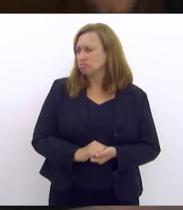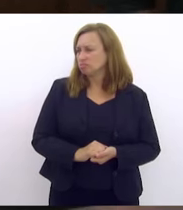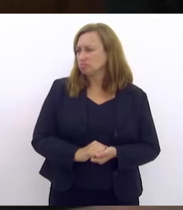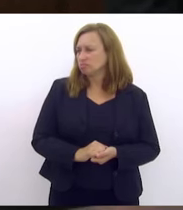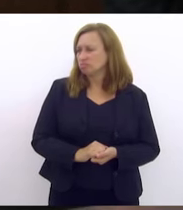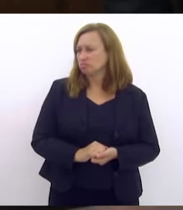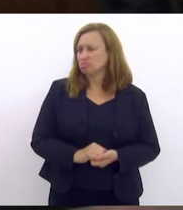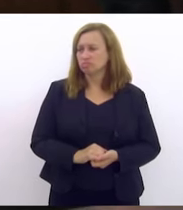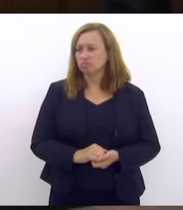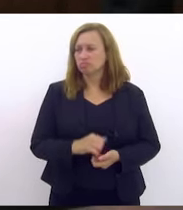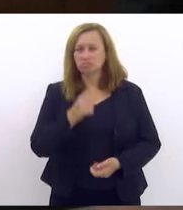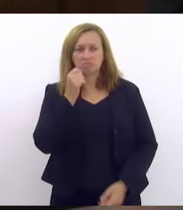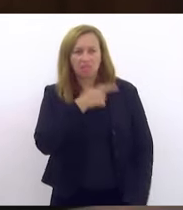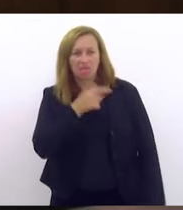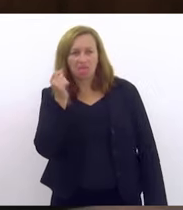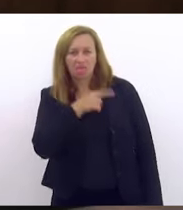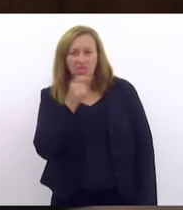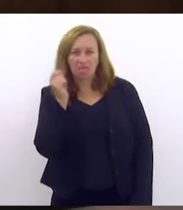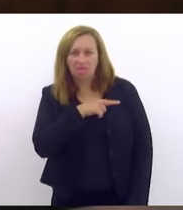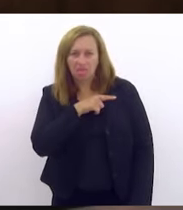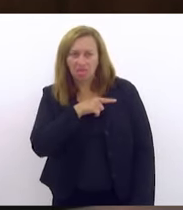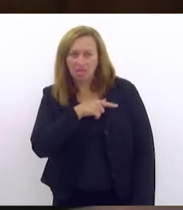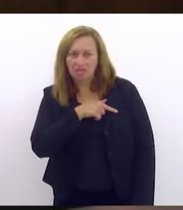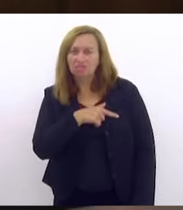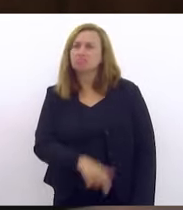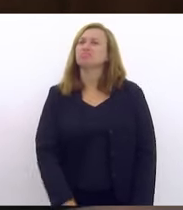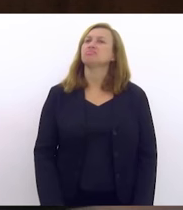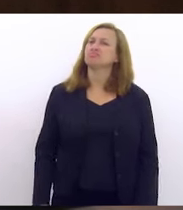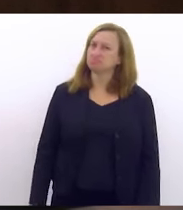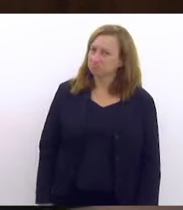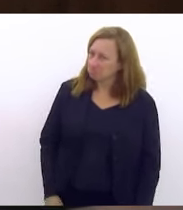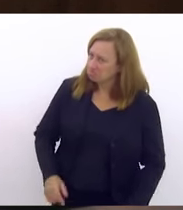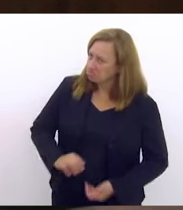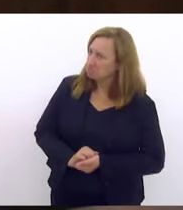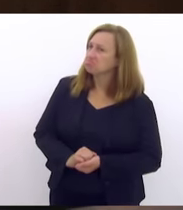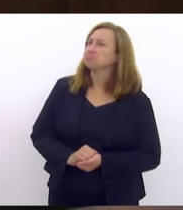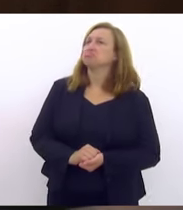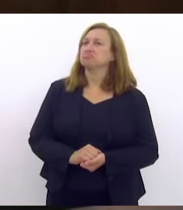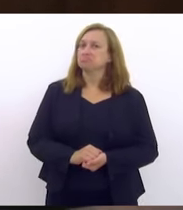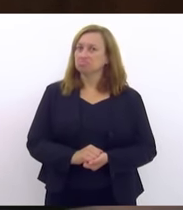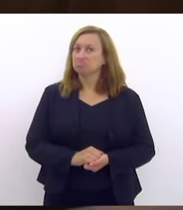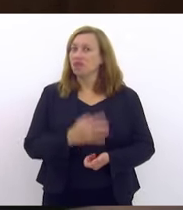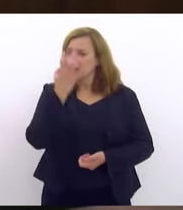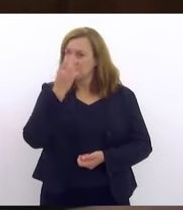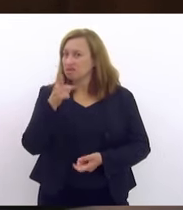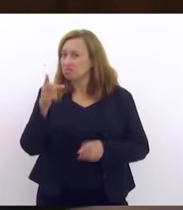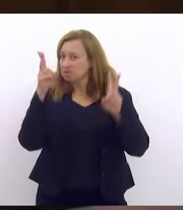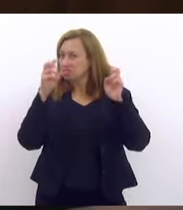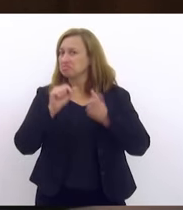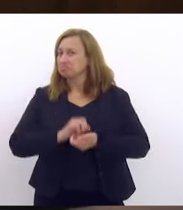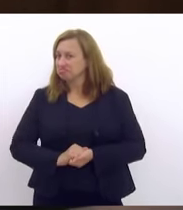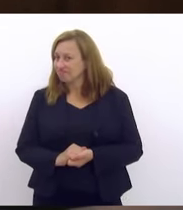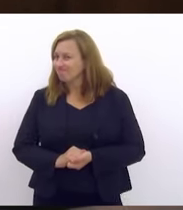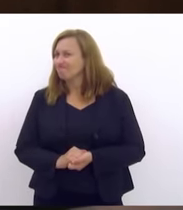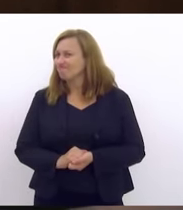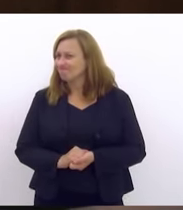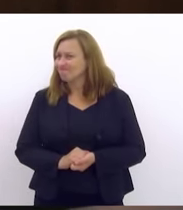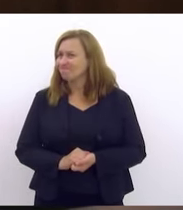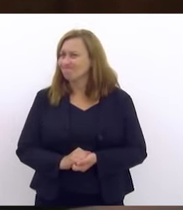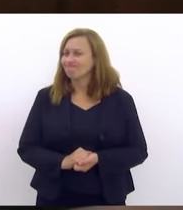Profunda, desagradável e desnecessária ironia para um assunto dessa